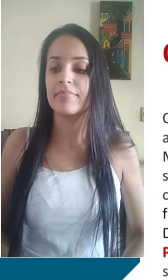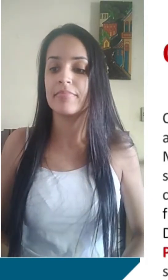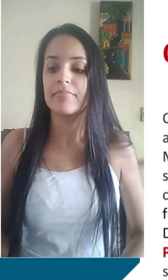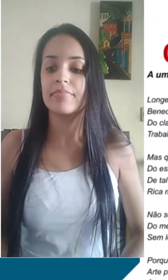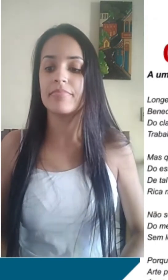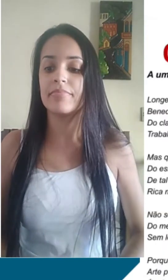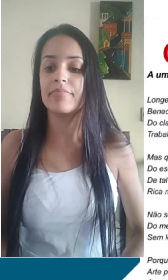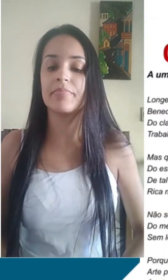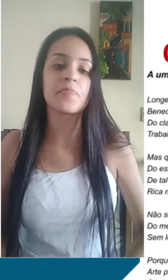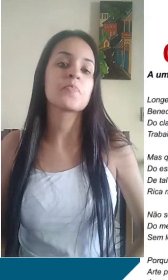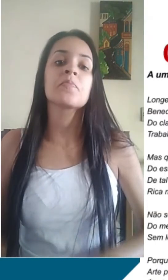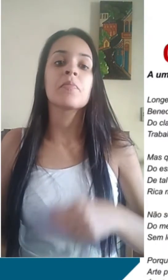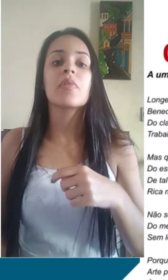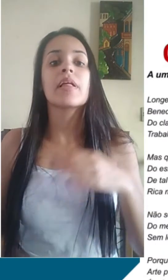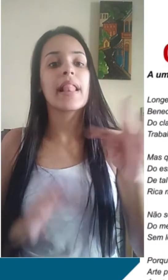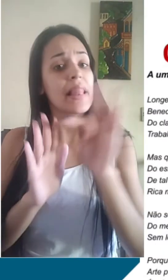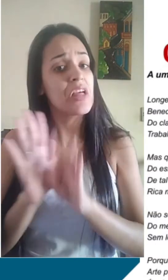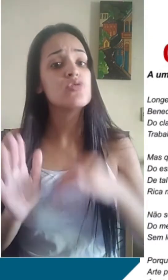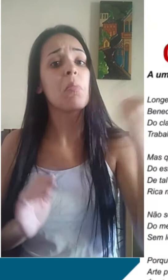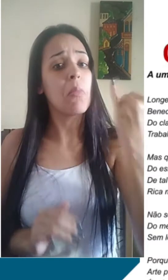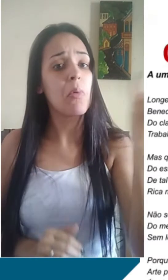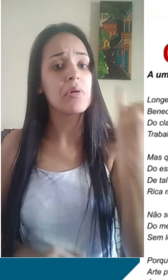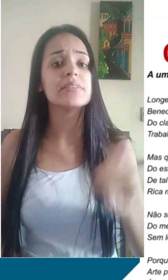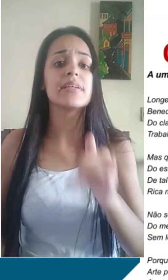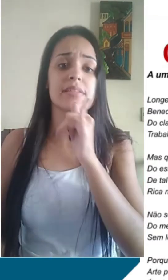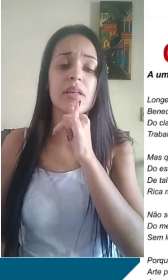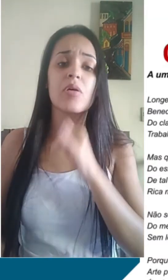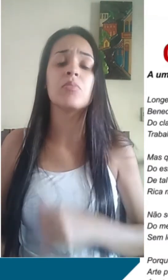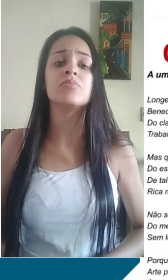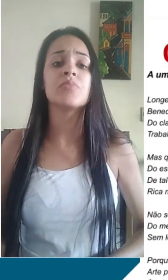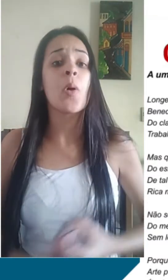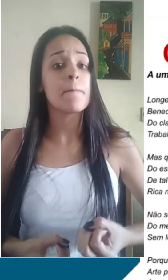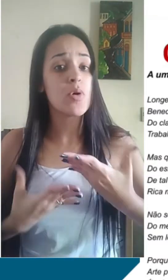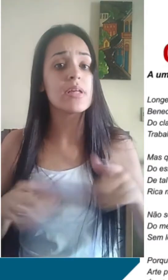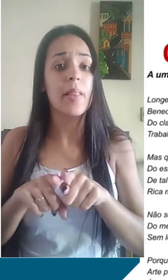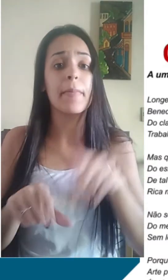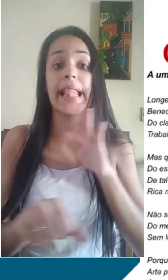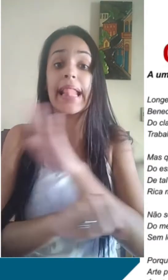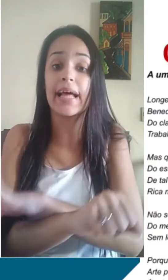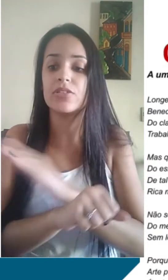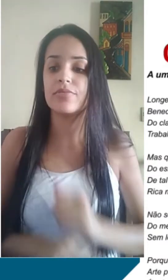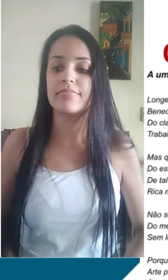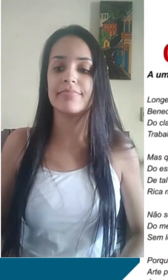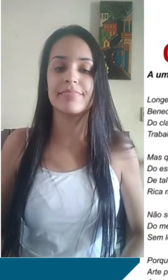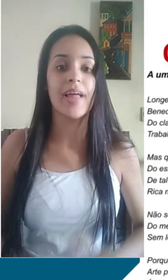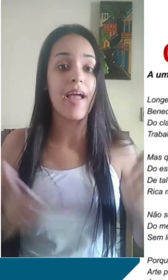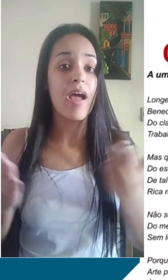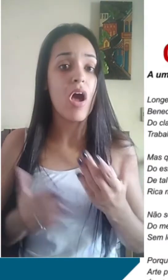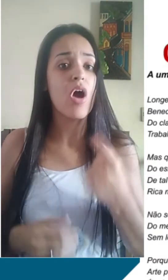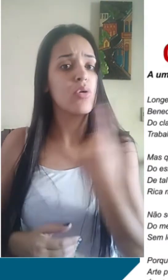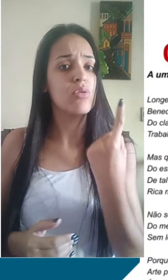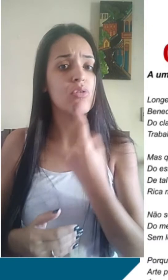1919. Há um poeta de Olavo Bilac. Longe do estéril turbilhão da